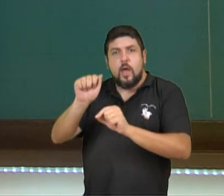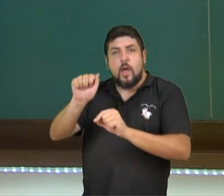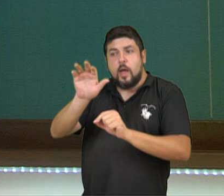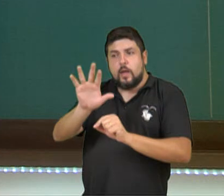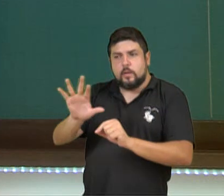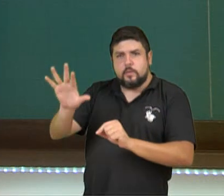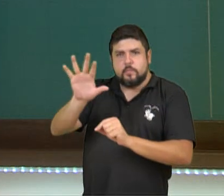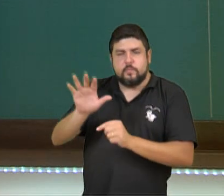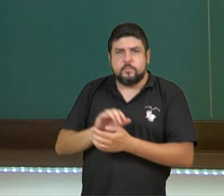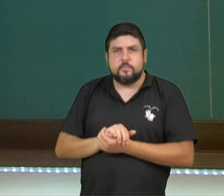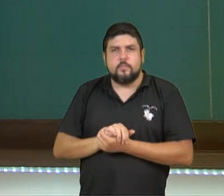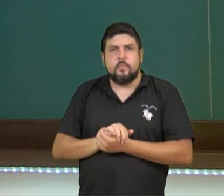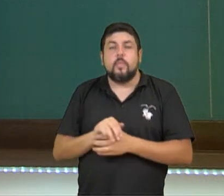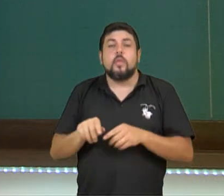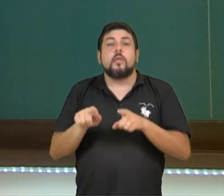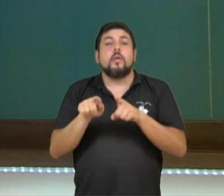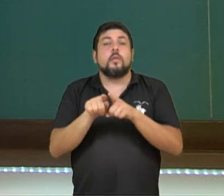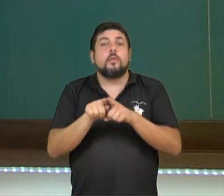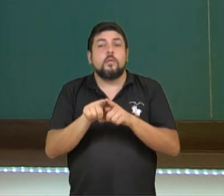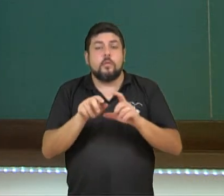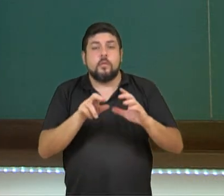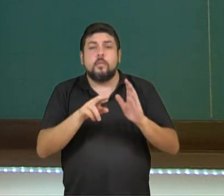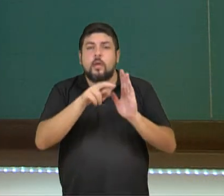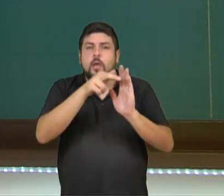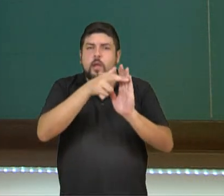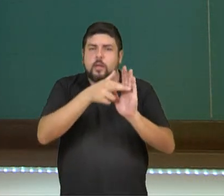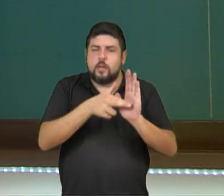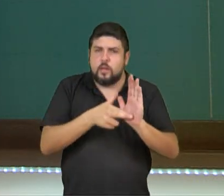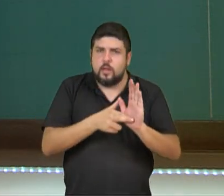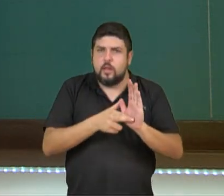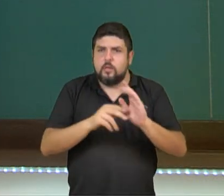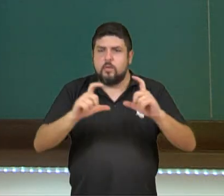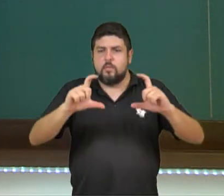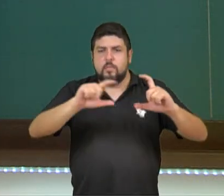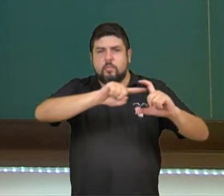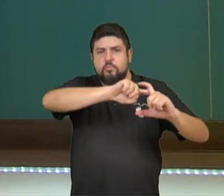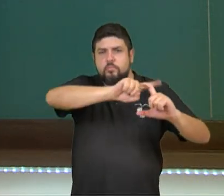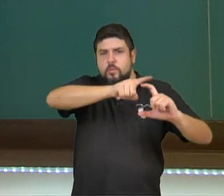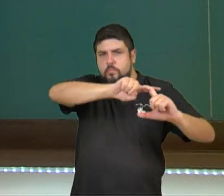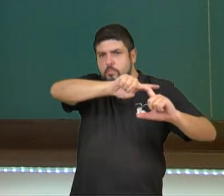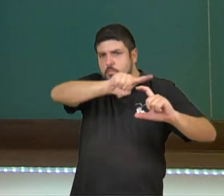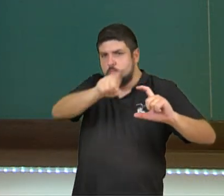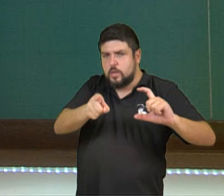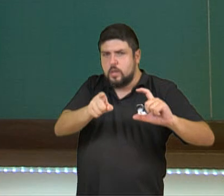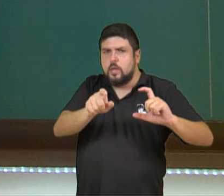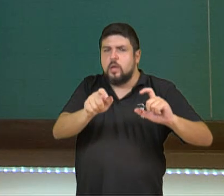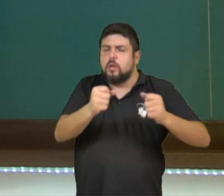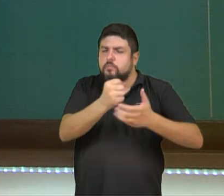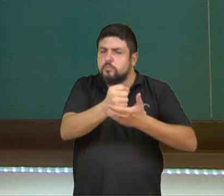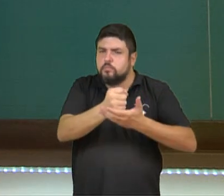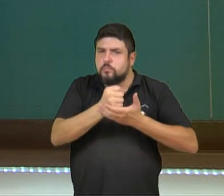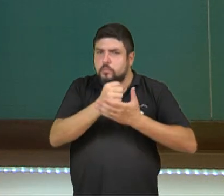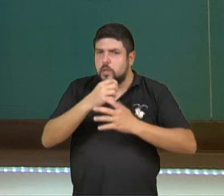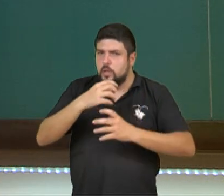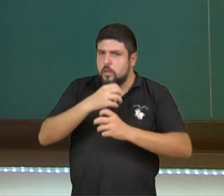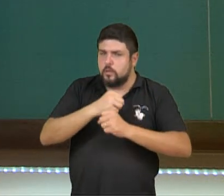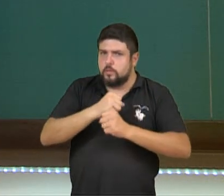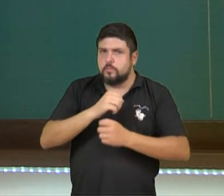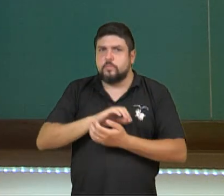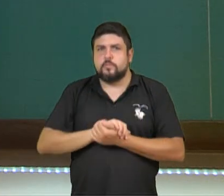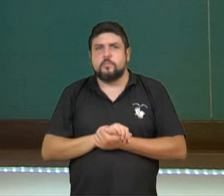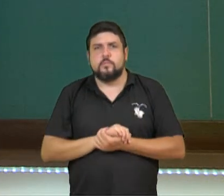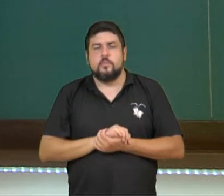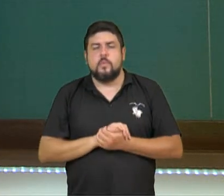E aplicar a regra do produto notável. É uma regra que vai facilitar os nossos cálculos, ok? Então, ó, dá